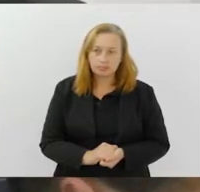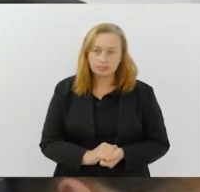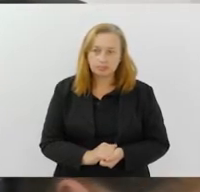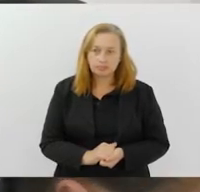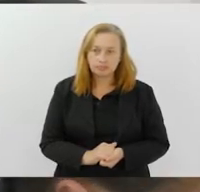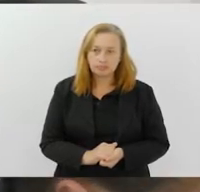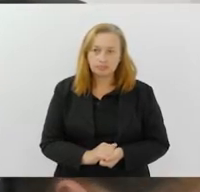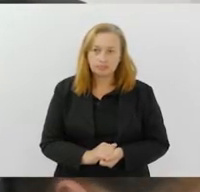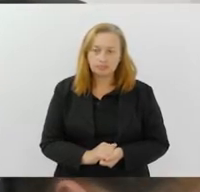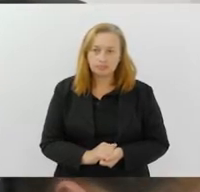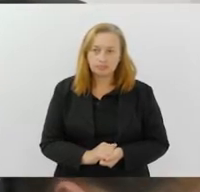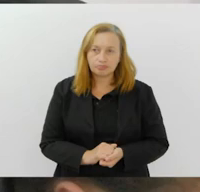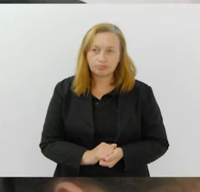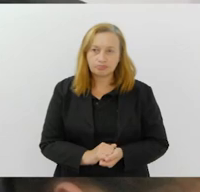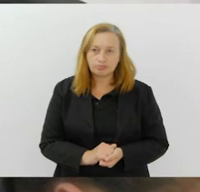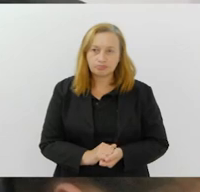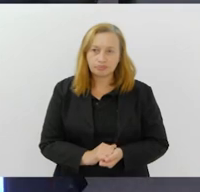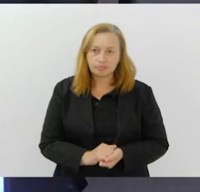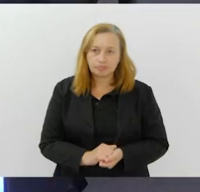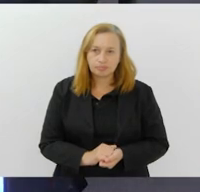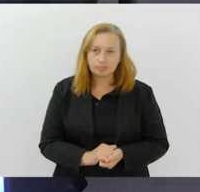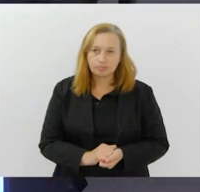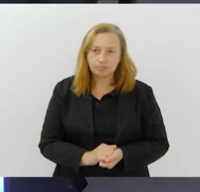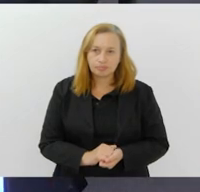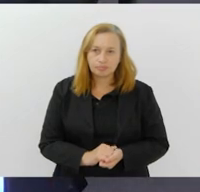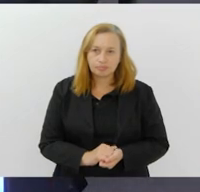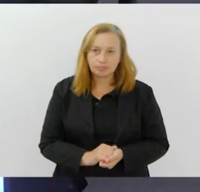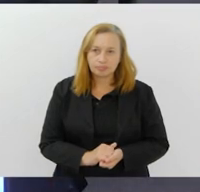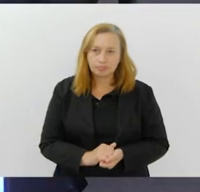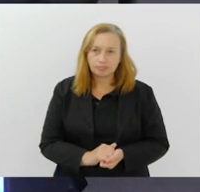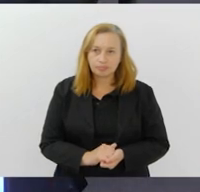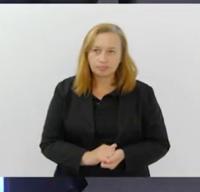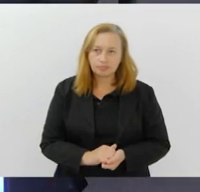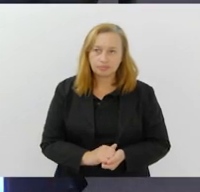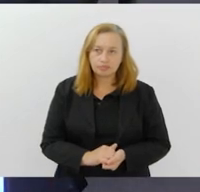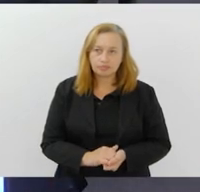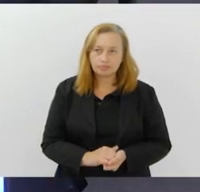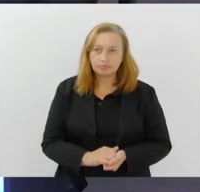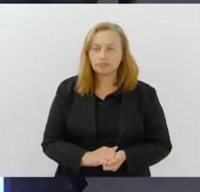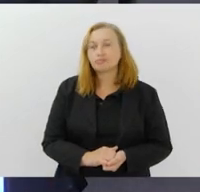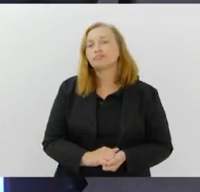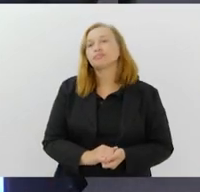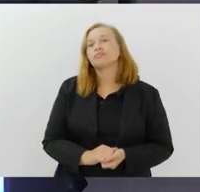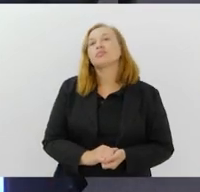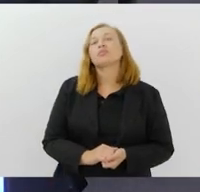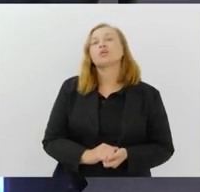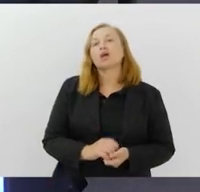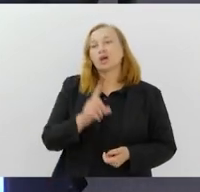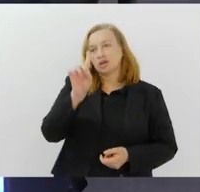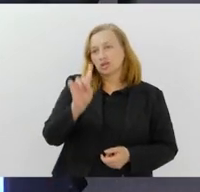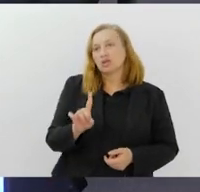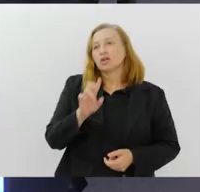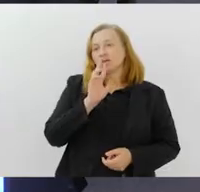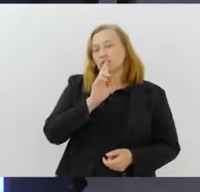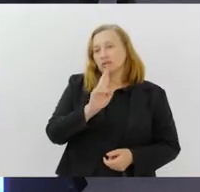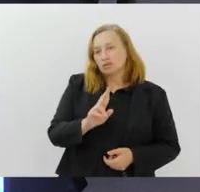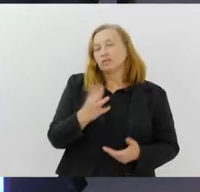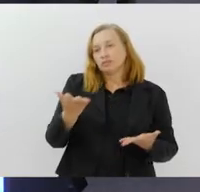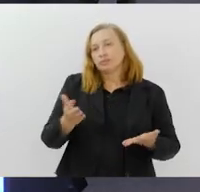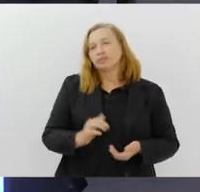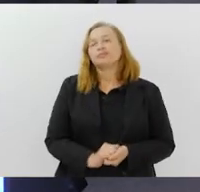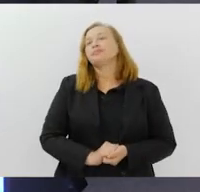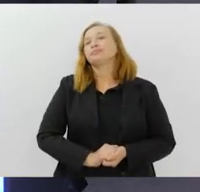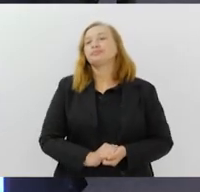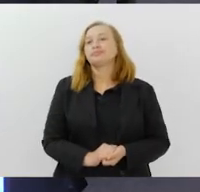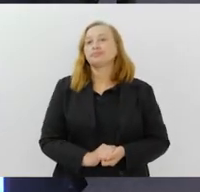Claro que pode falar todo mundo aqui que é inquirido tão diretamente como o negro faz com toda a razão tem todo o direito até o dever de